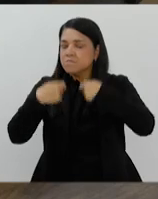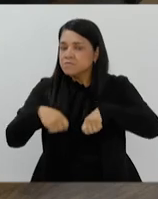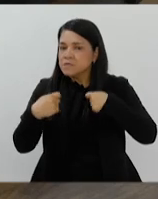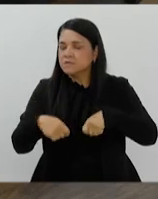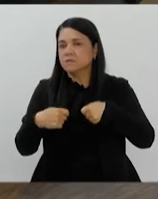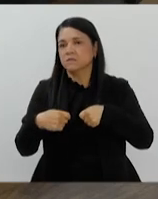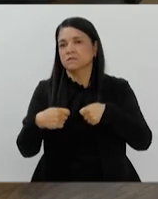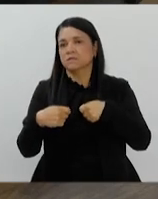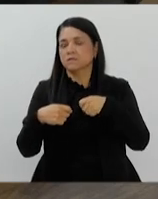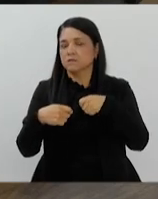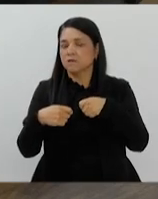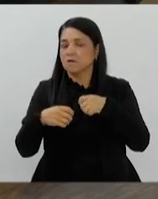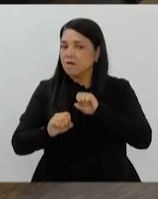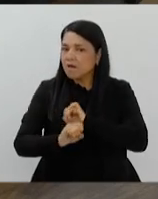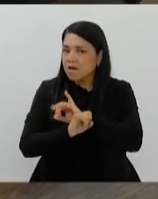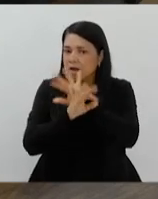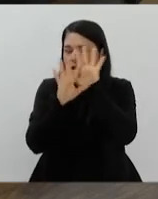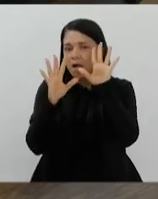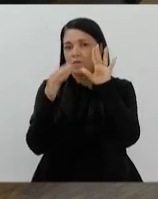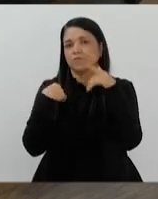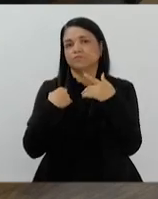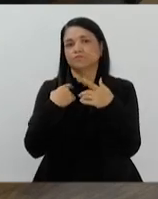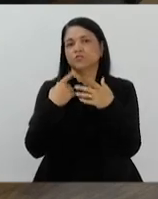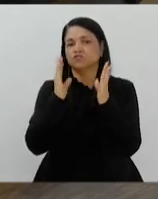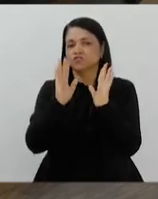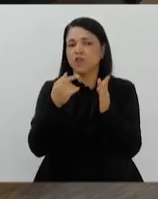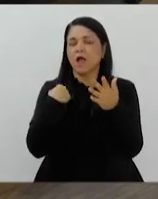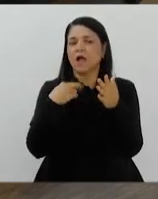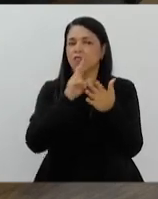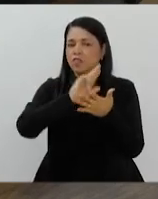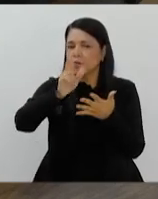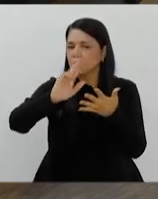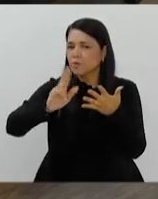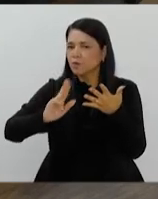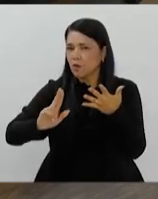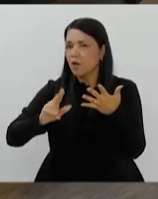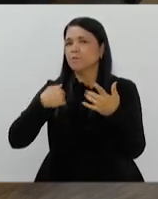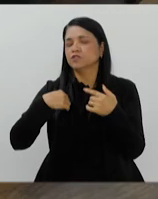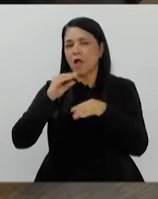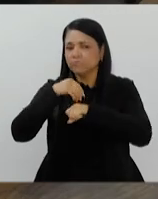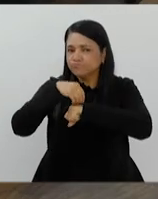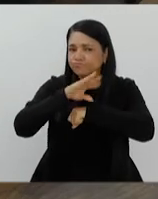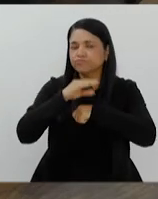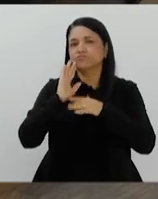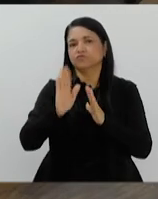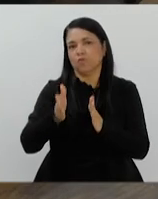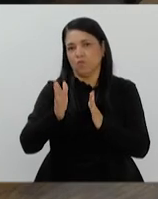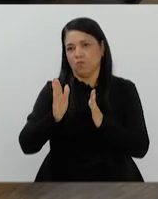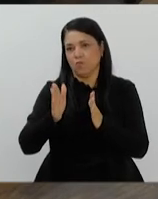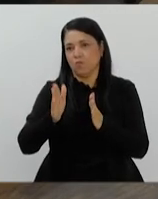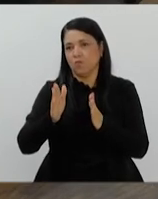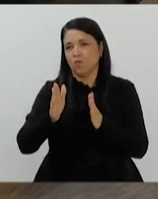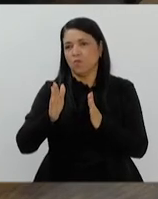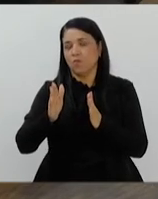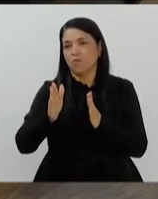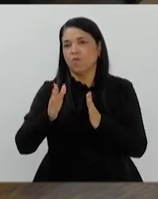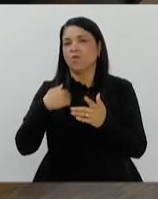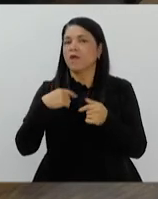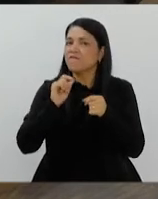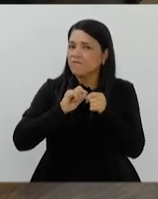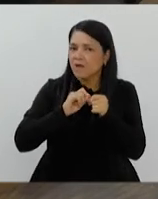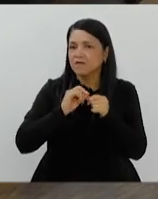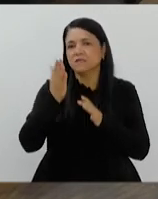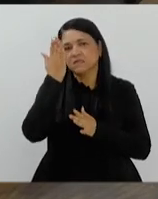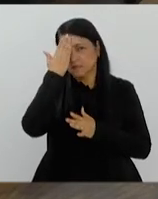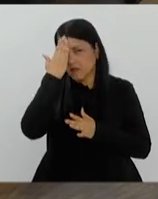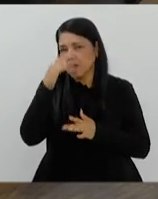né Eh a gente citou alguns aqui que eu já até sei quem que indicou quem que faz quem que quem pronto então então isso acontece ponta mais